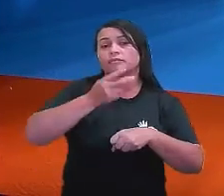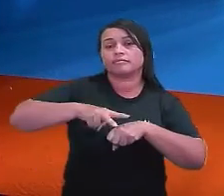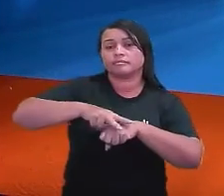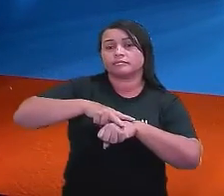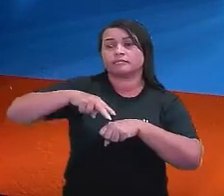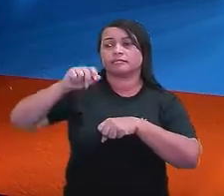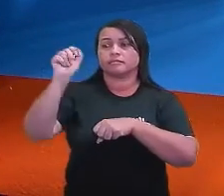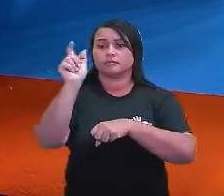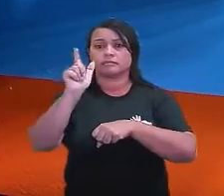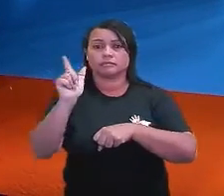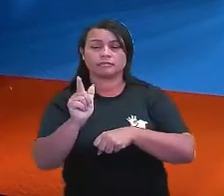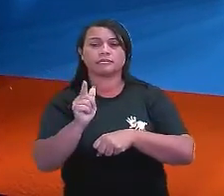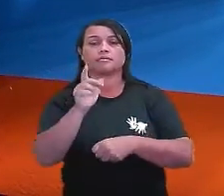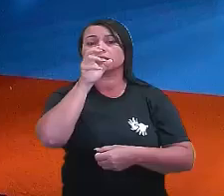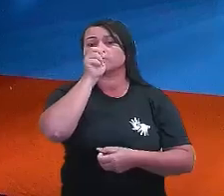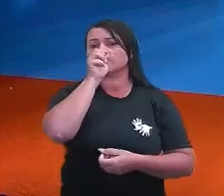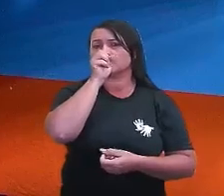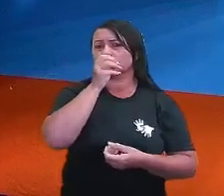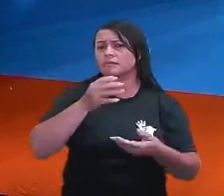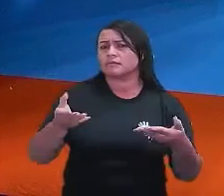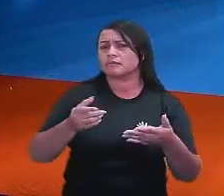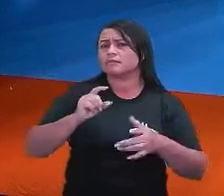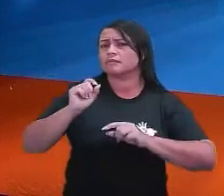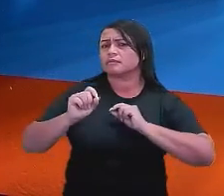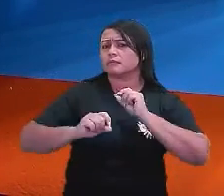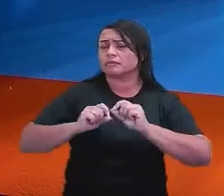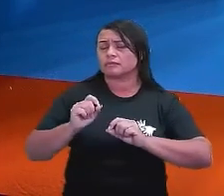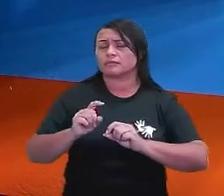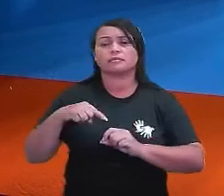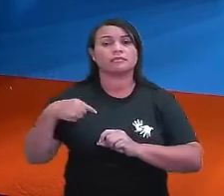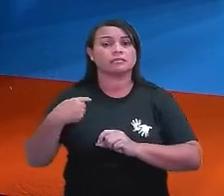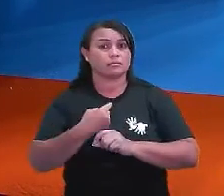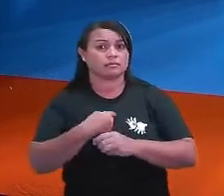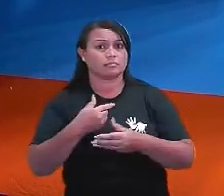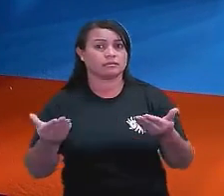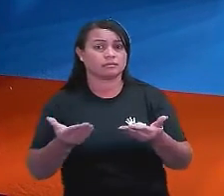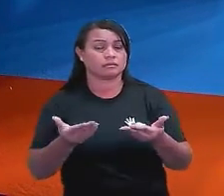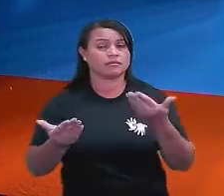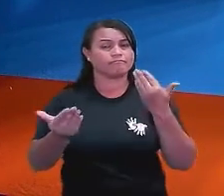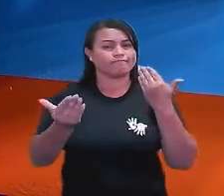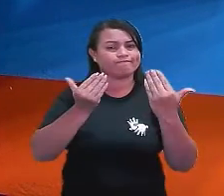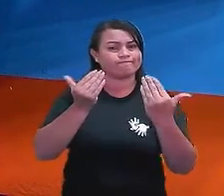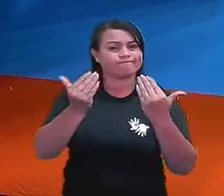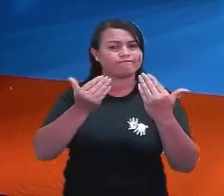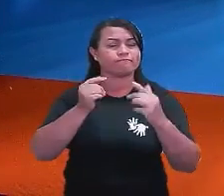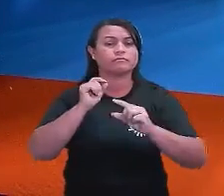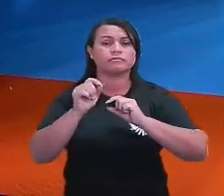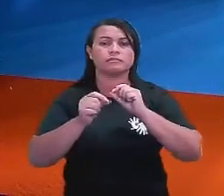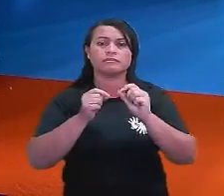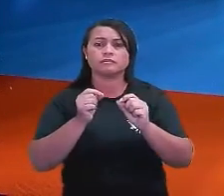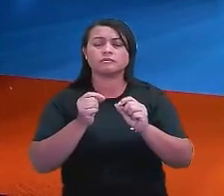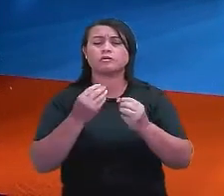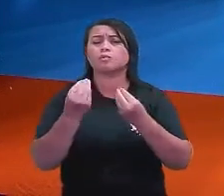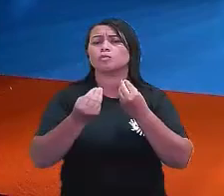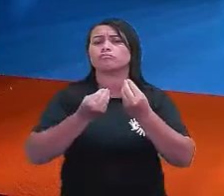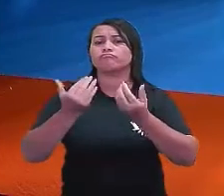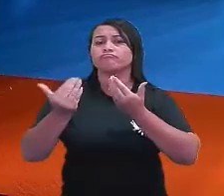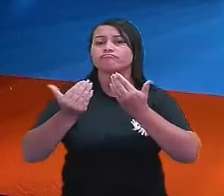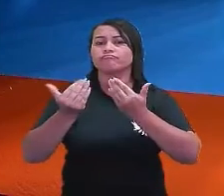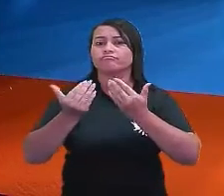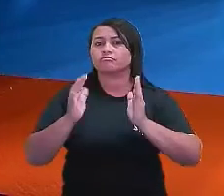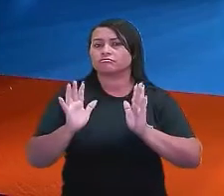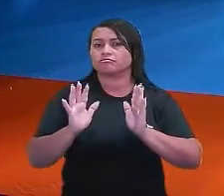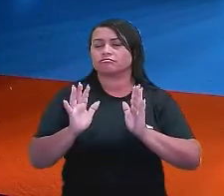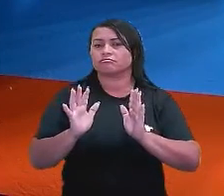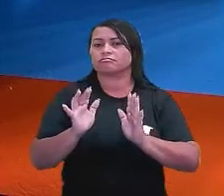da cor laranja. O que é que a gente vai fazer agora? A gente vai fazer a comparação. E para comparar, eu não comparo